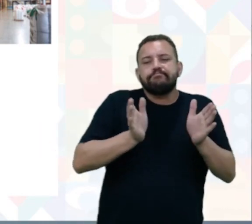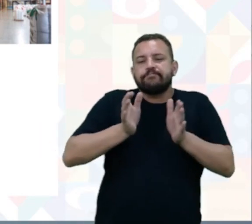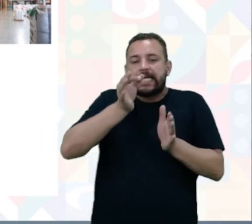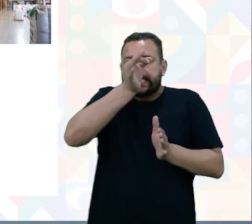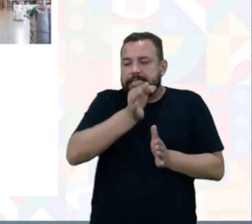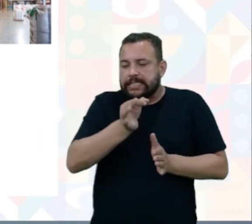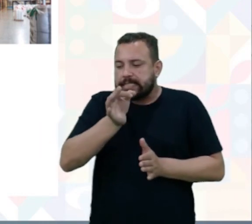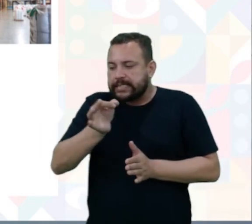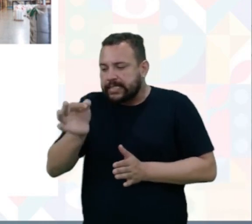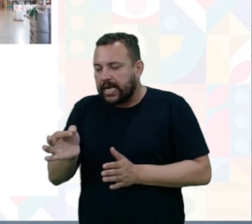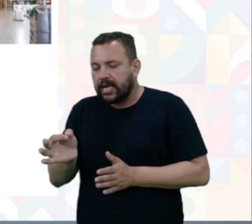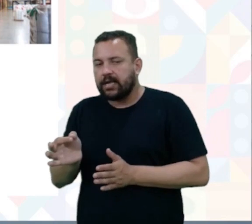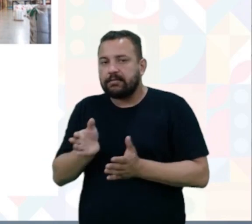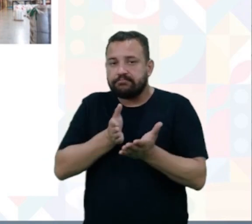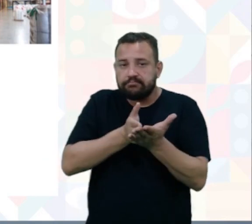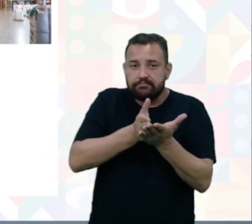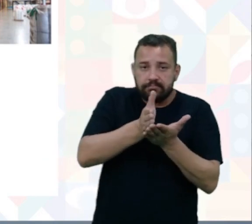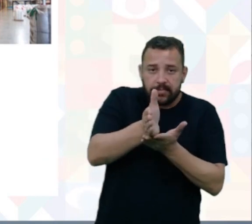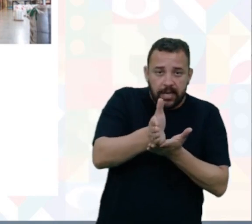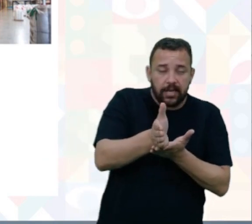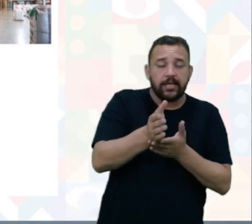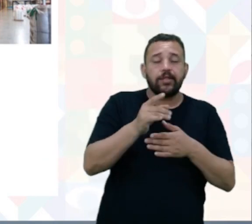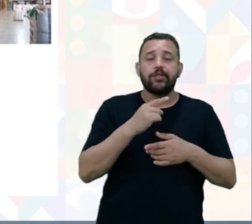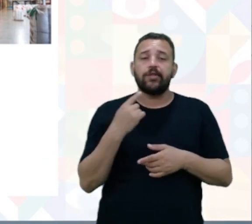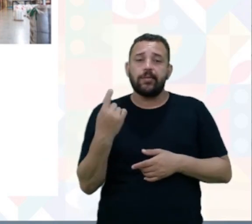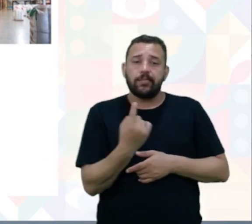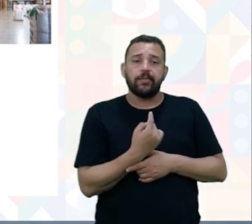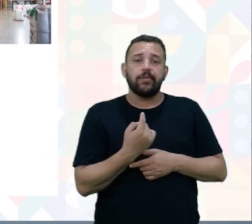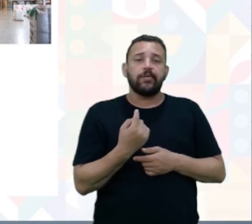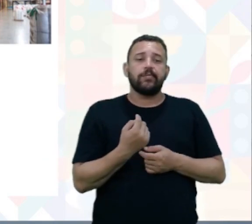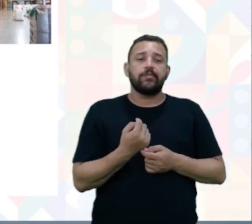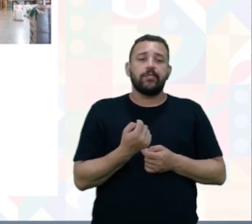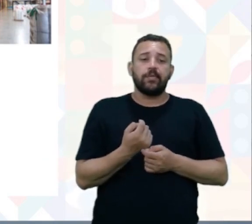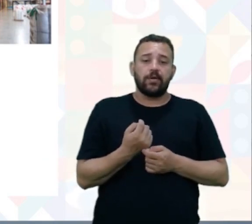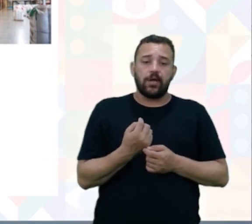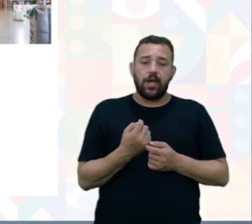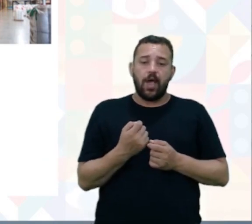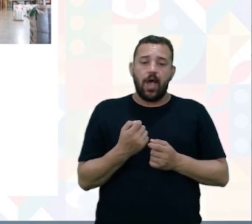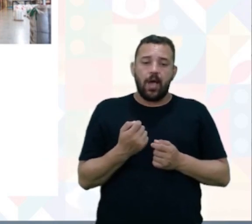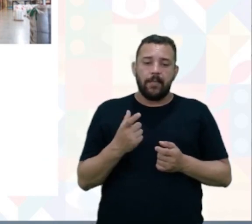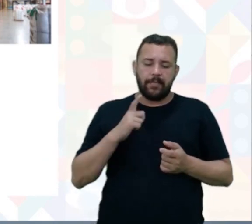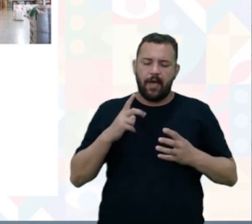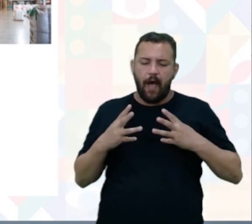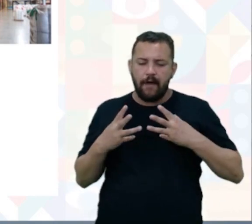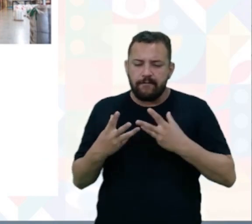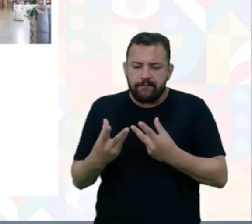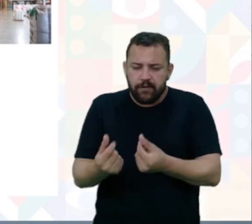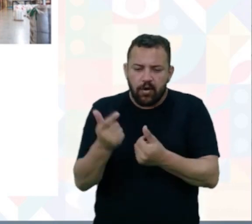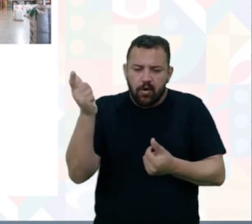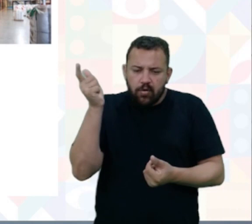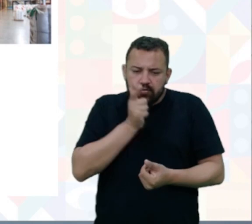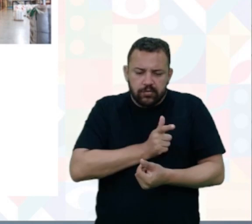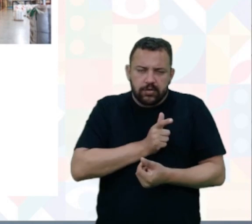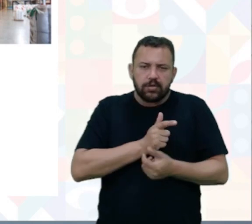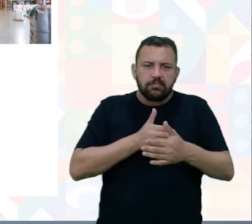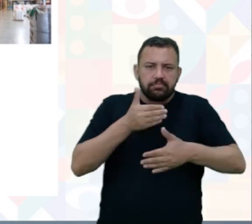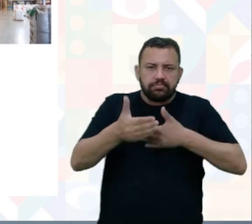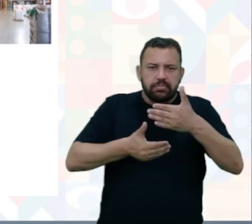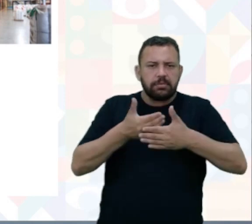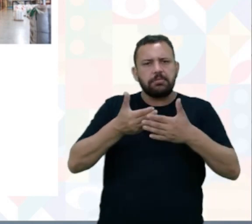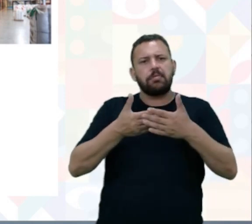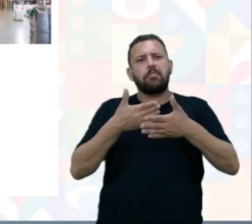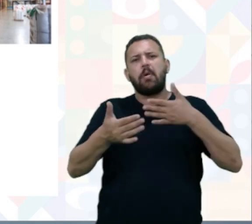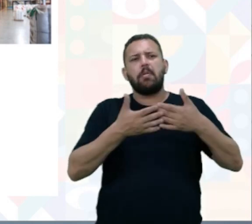definidas para que seja preservado o bom funcionamento de qualquer tipo de instituição ou